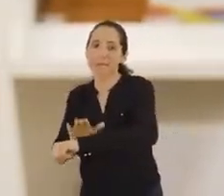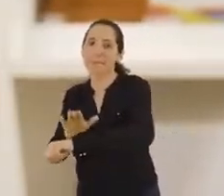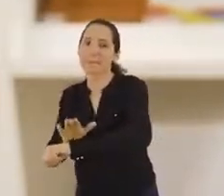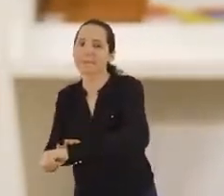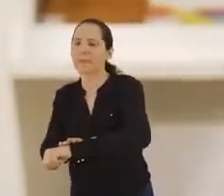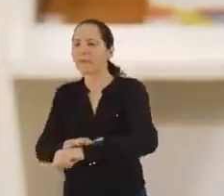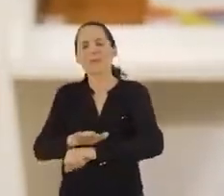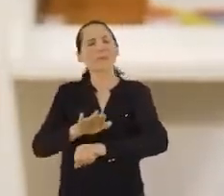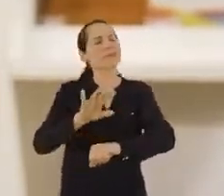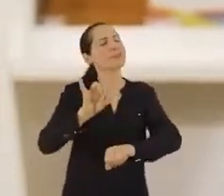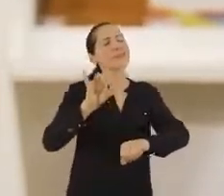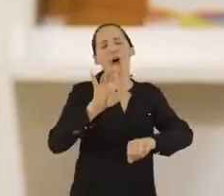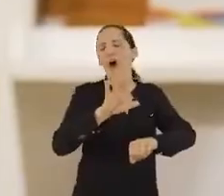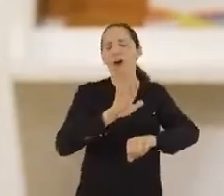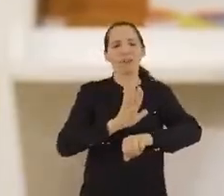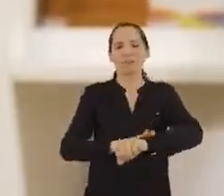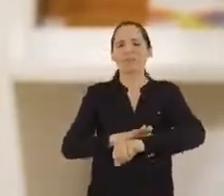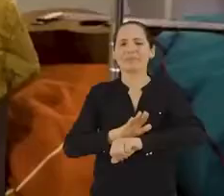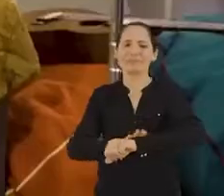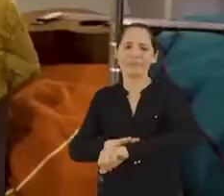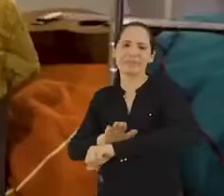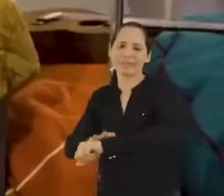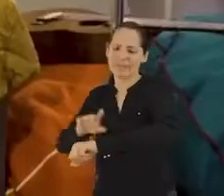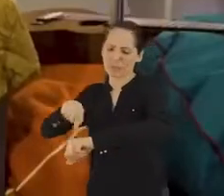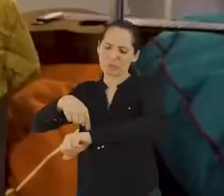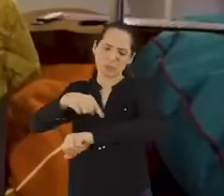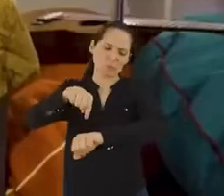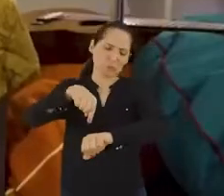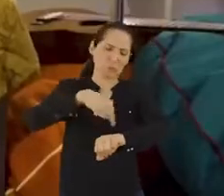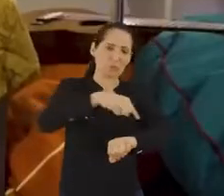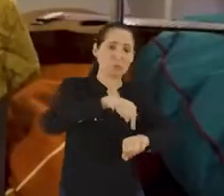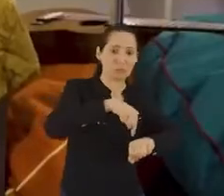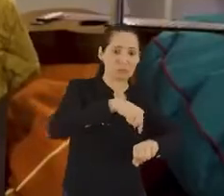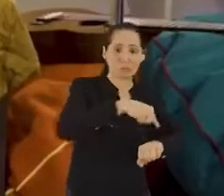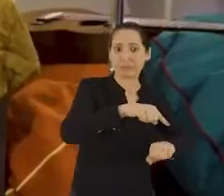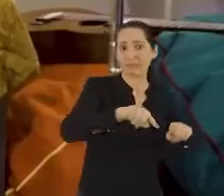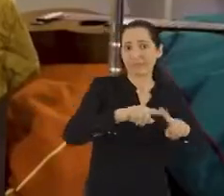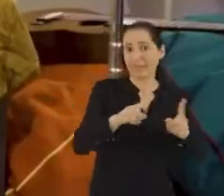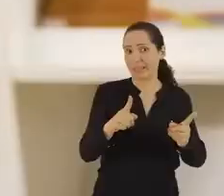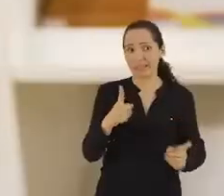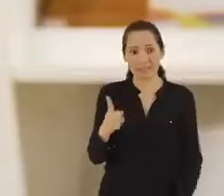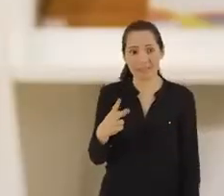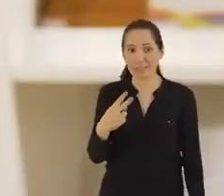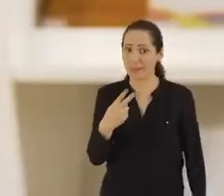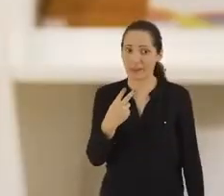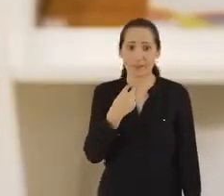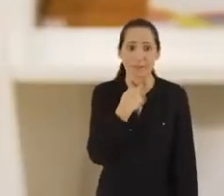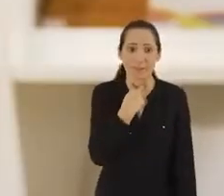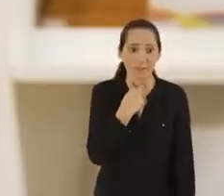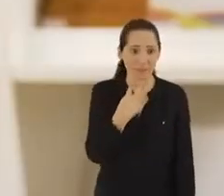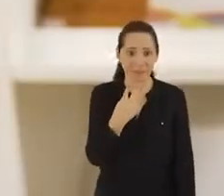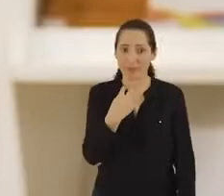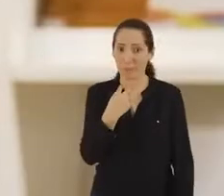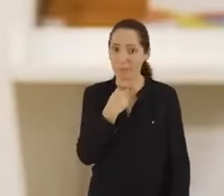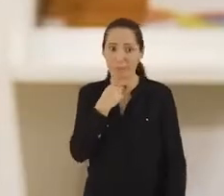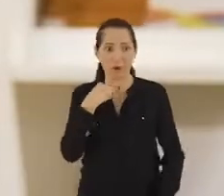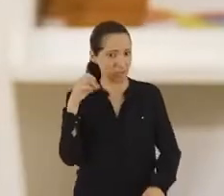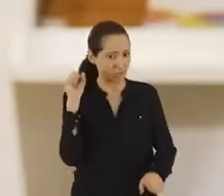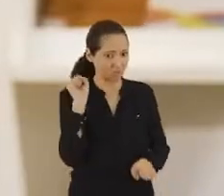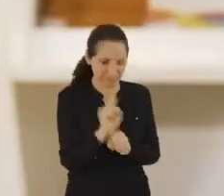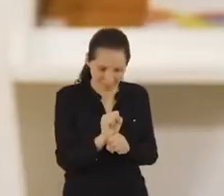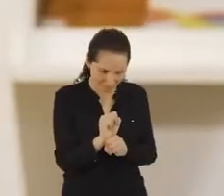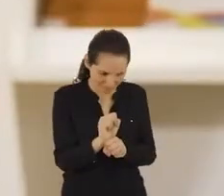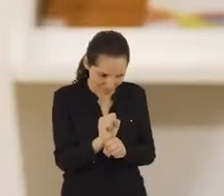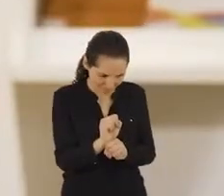o tempo e não pode te prender.